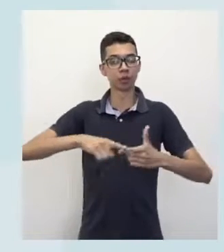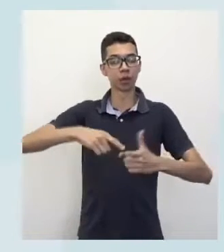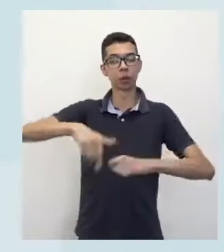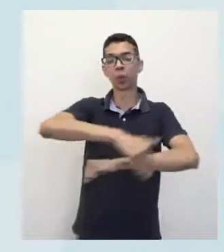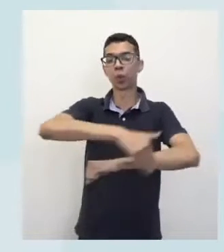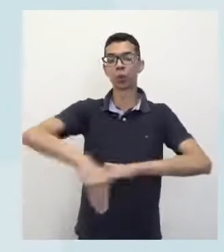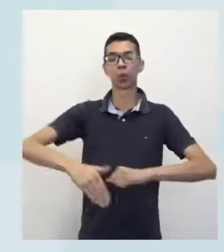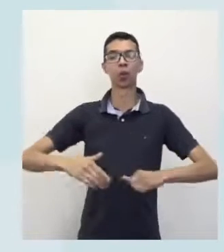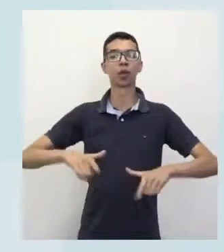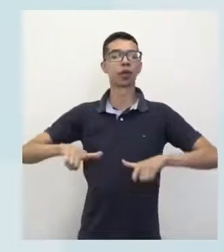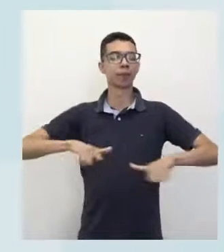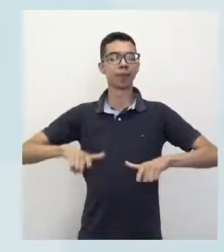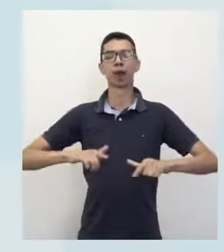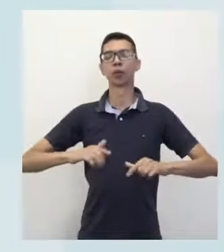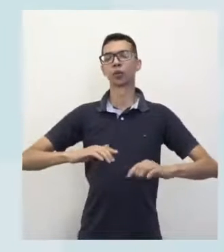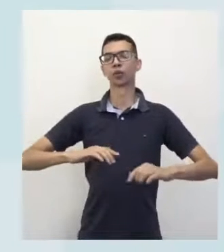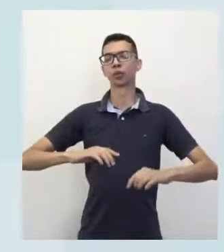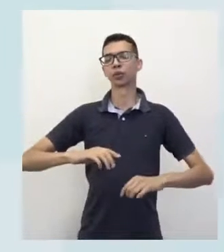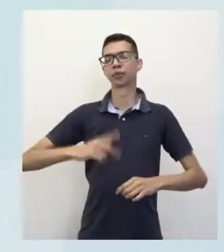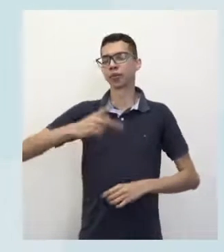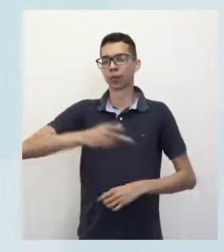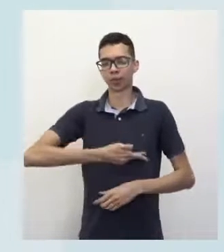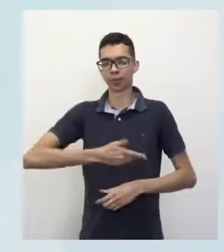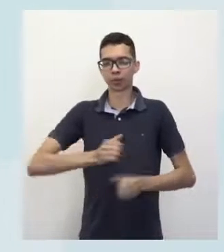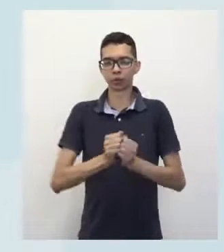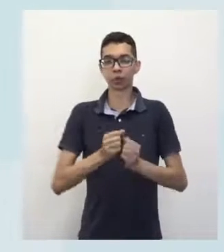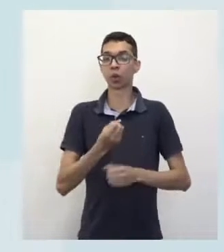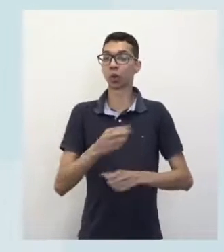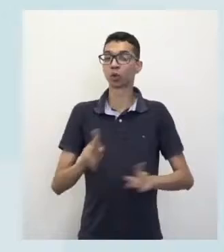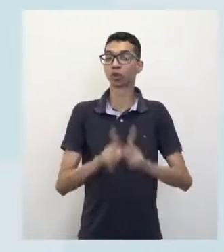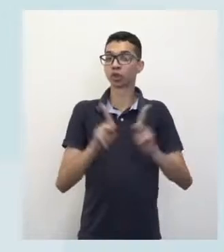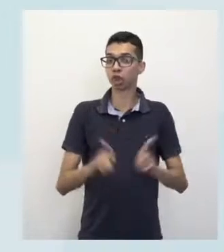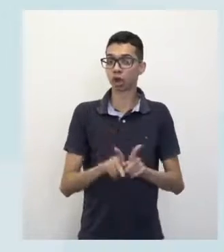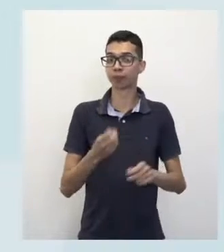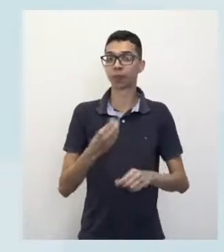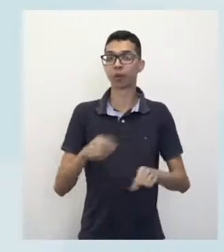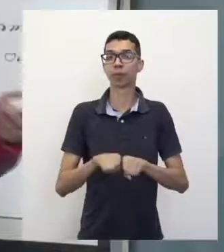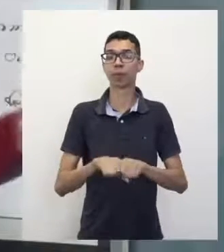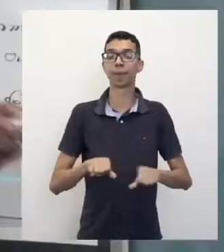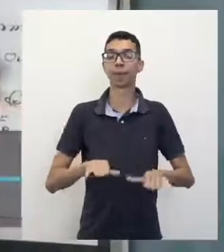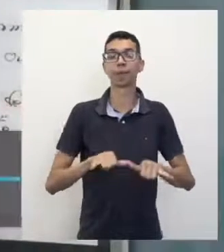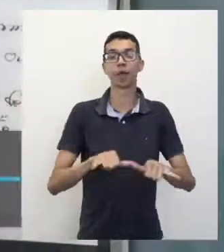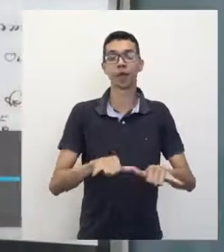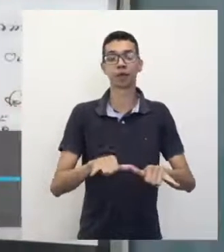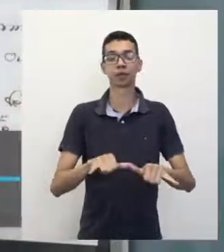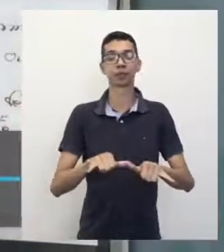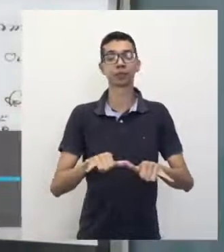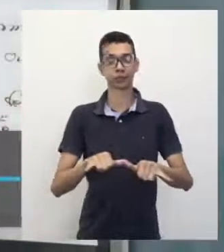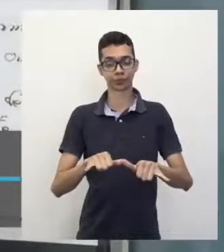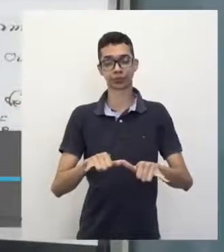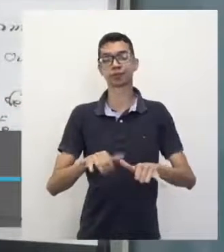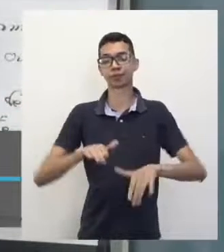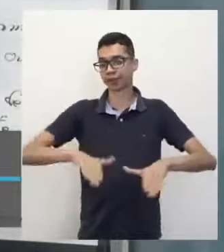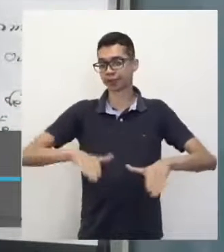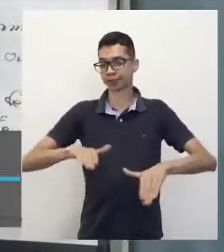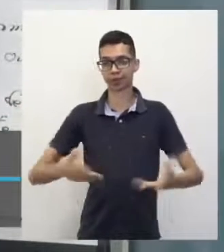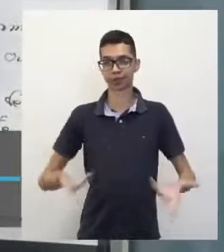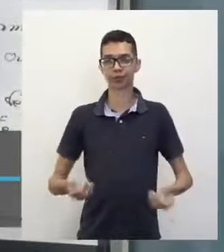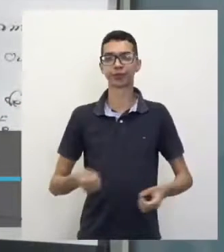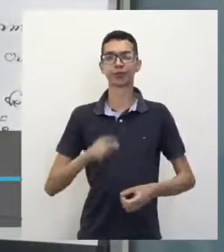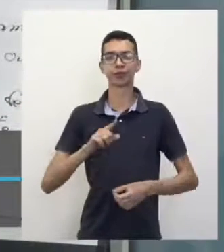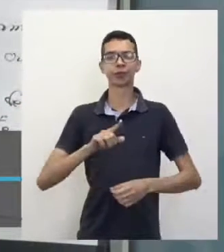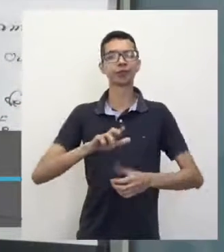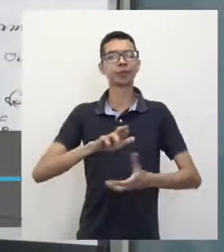na igreja, no mercado, na escola, no shopping da cidade em que vocês vivem. Então, quando você tem esses diversos